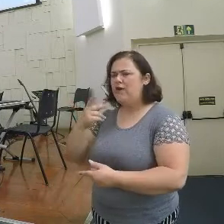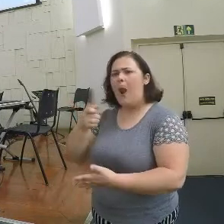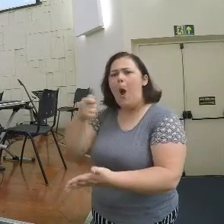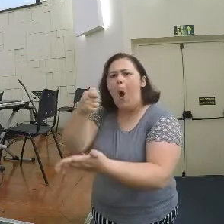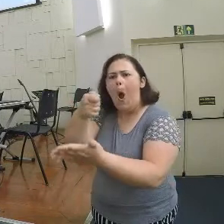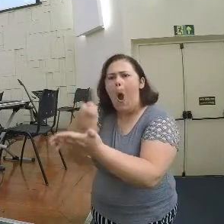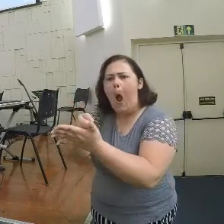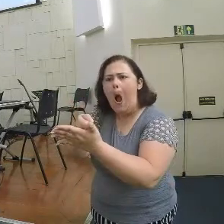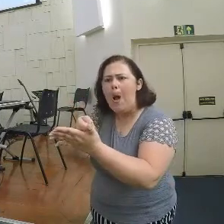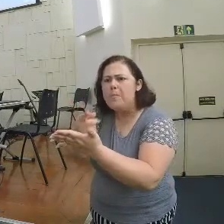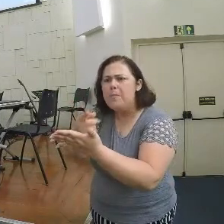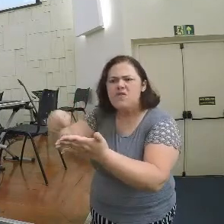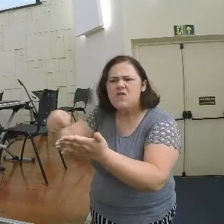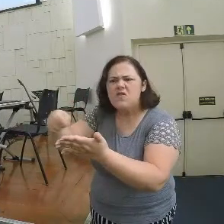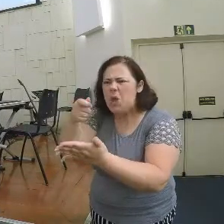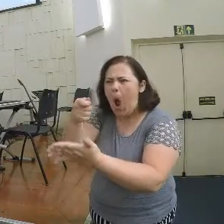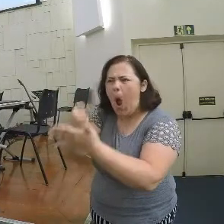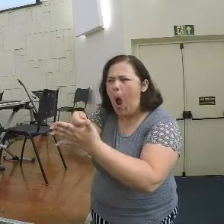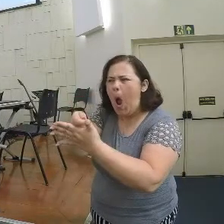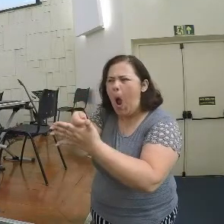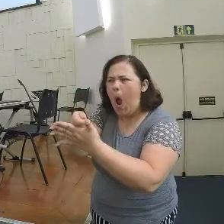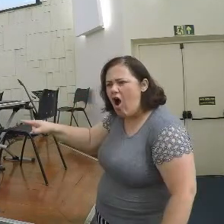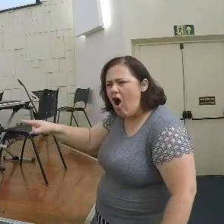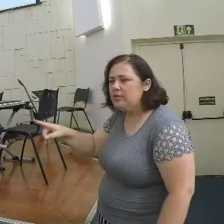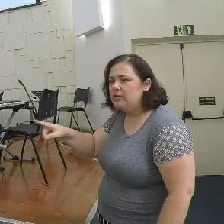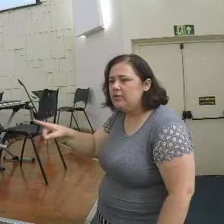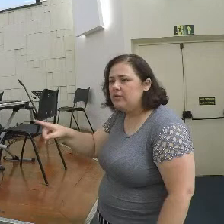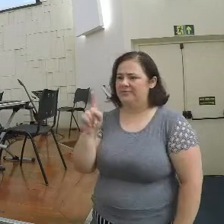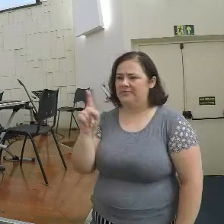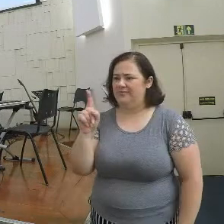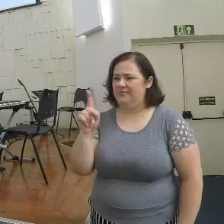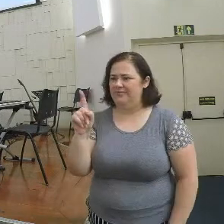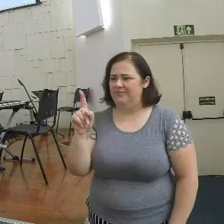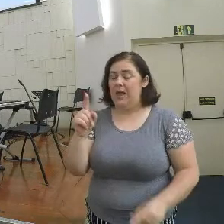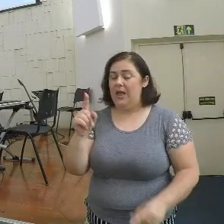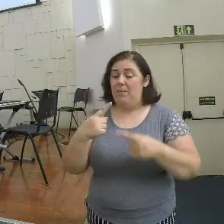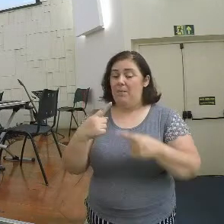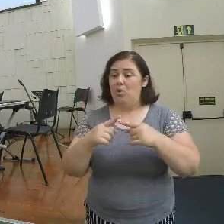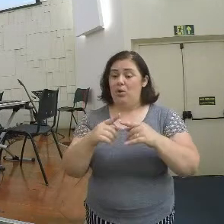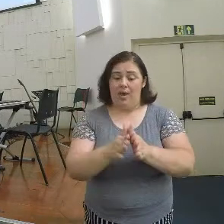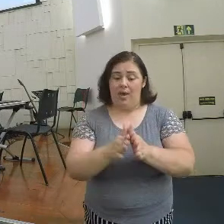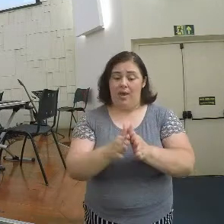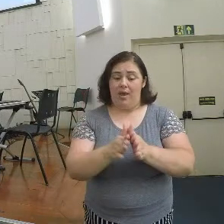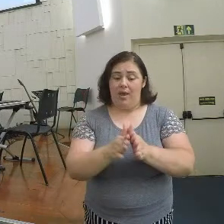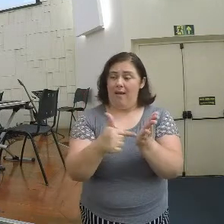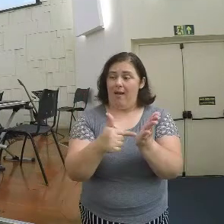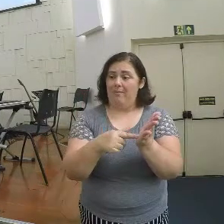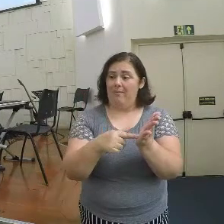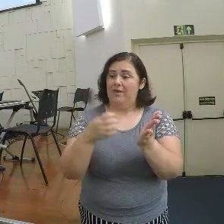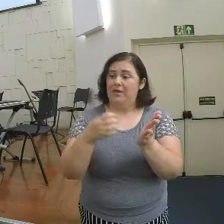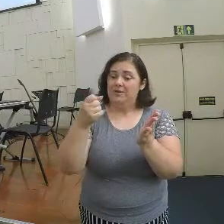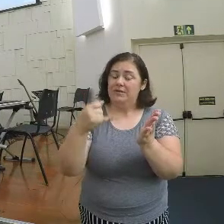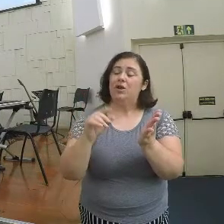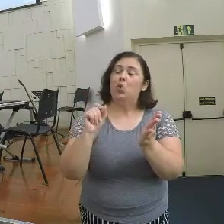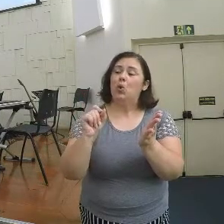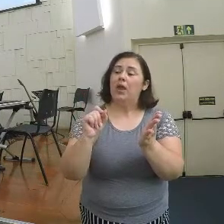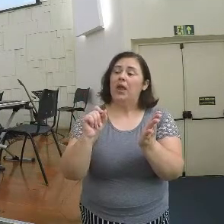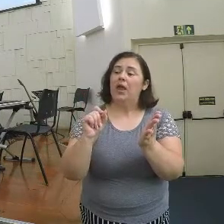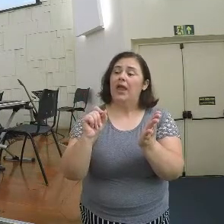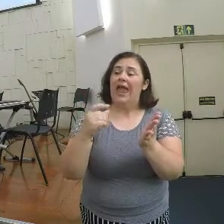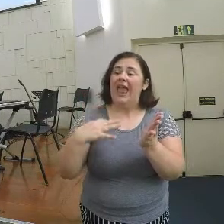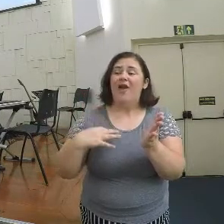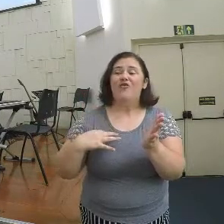precisarão chamar quem não tem lido a Bíblia a ler a Bíblia. Porque volta e meia nós ouvimos alguém dizer assim: o dízimo é